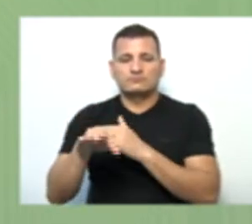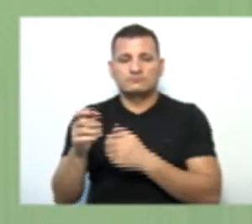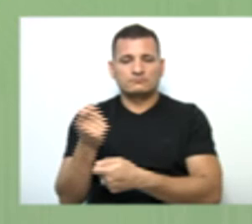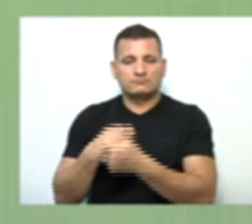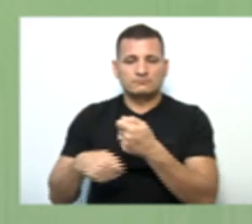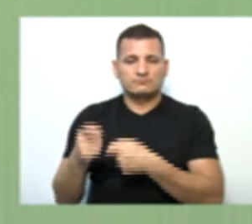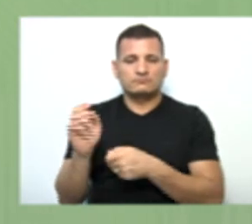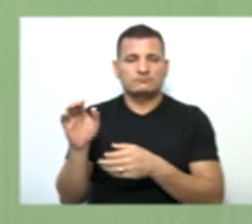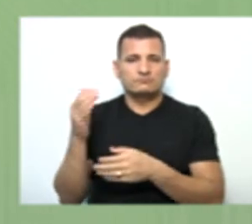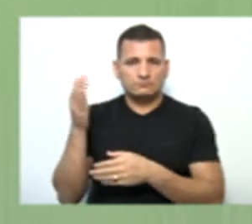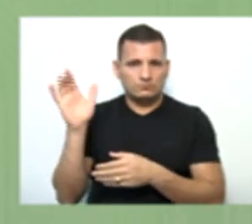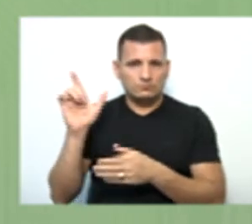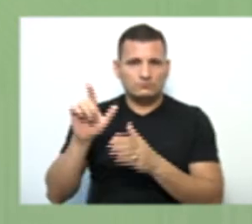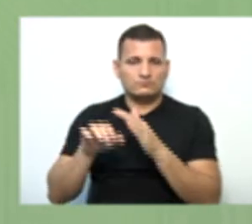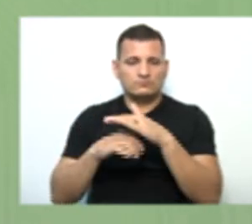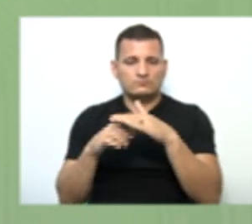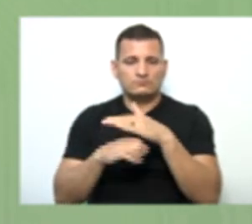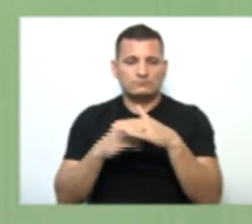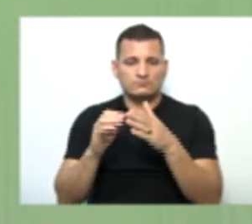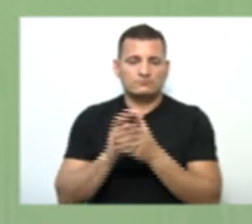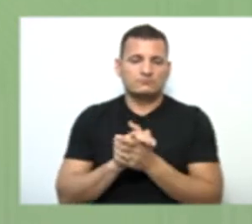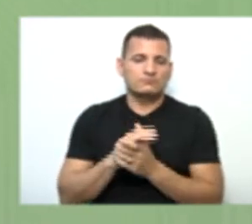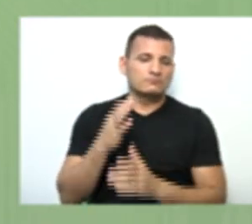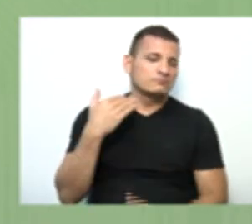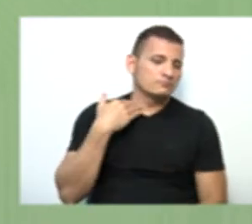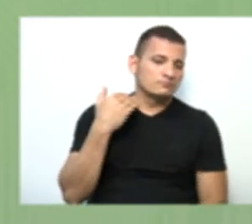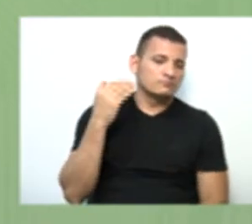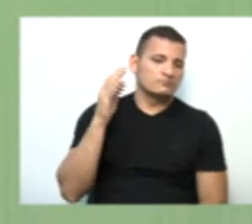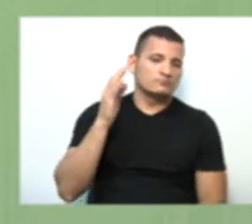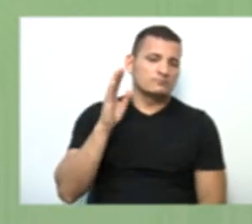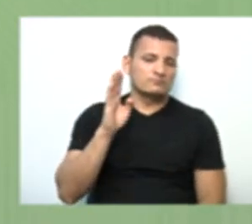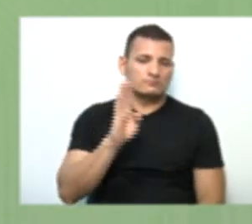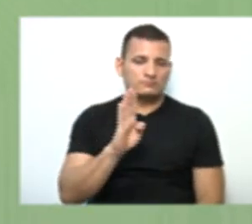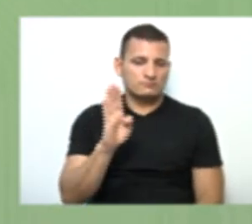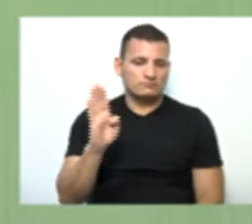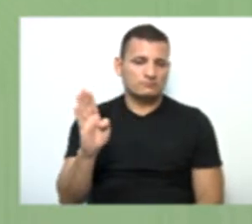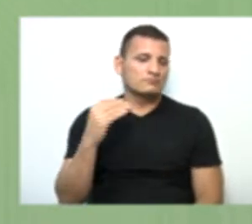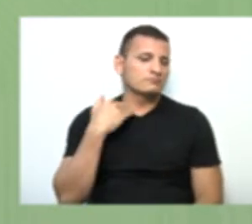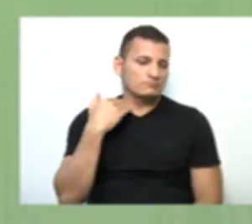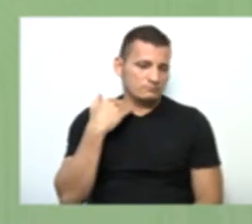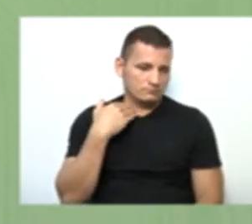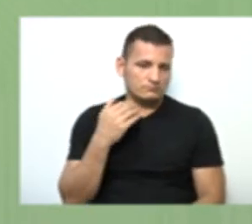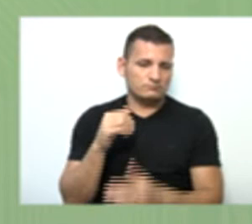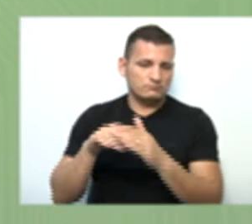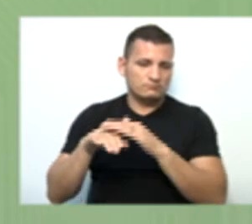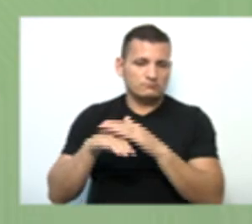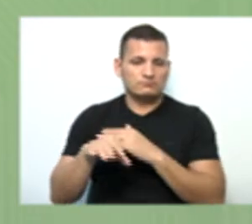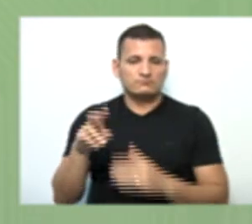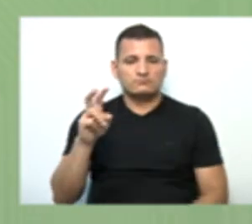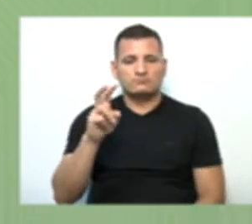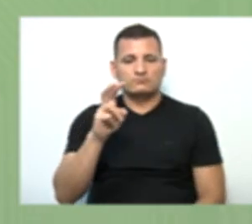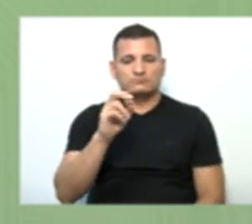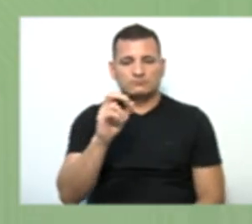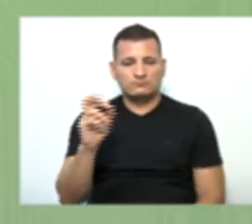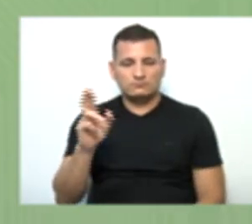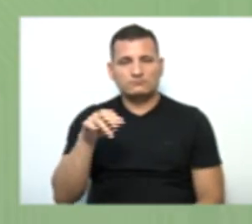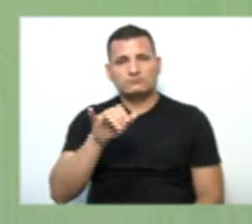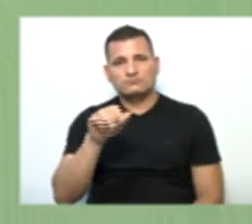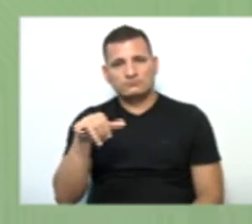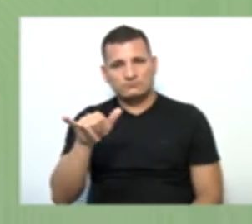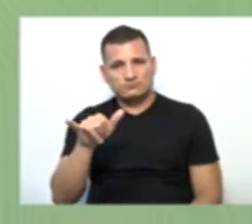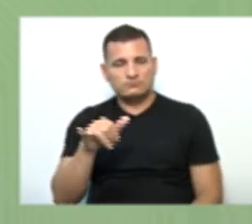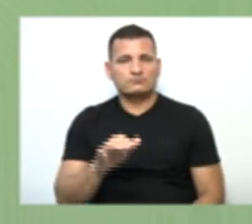conta banco, XY, R$ 500. A primeira coisa que devemos observar é o quê? Lembra que eu falei,